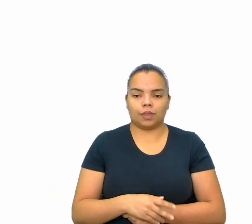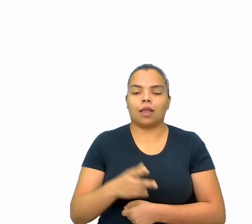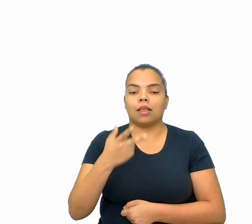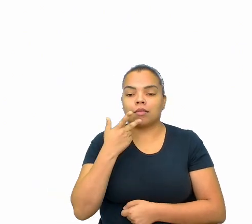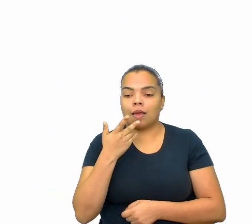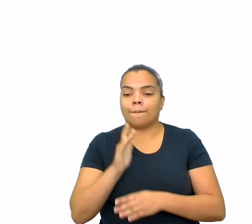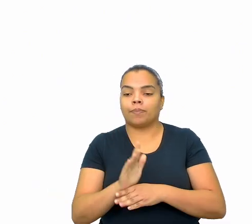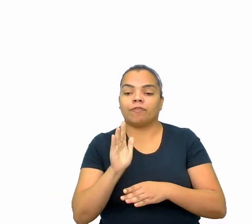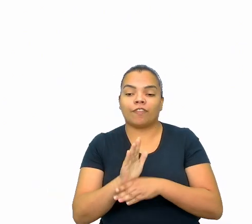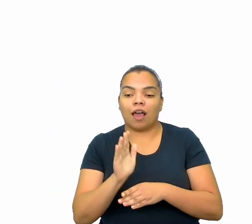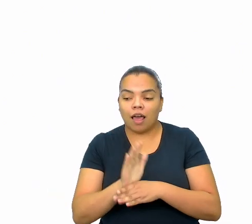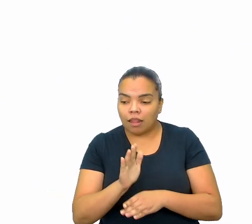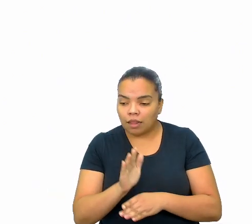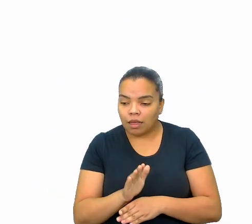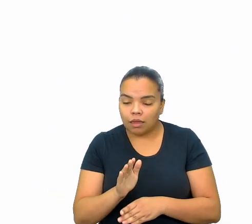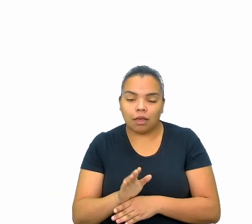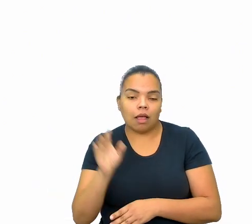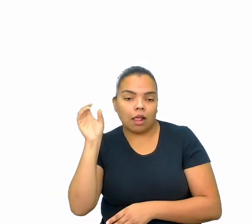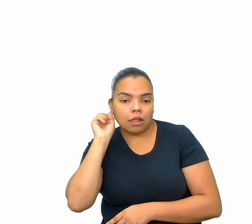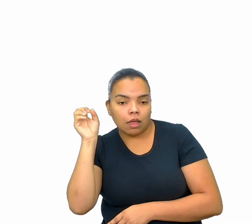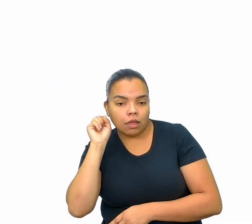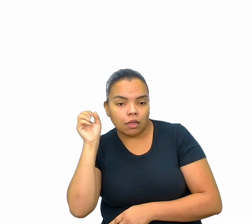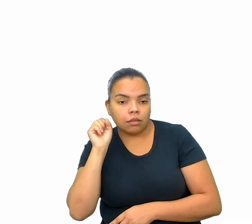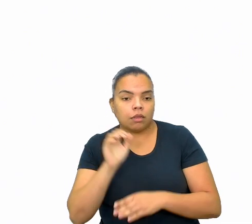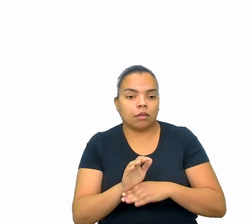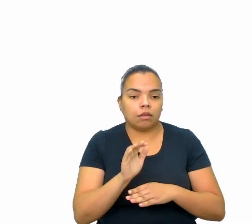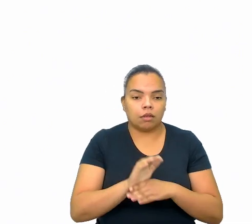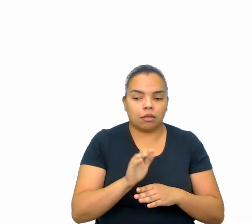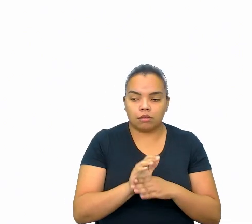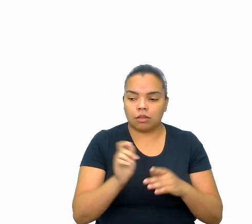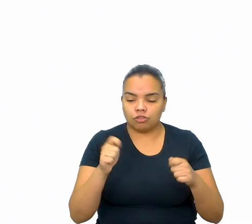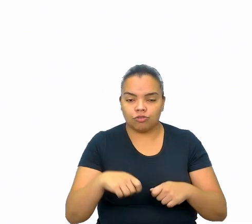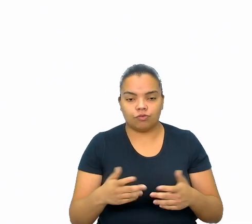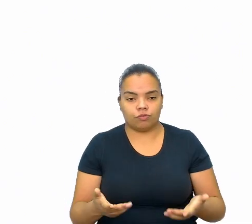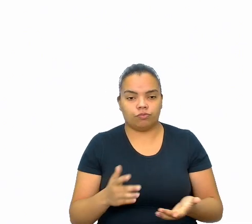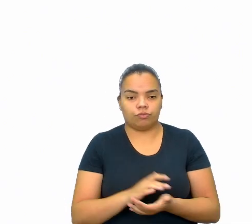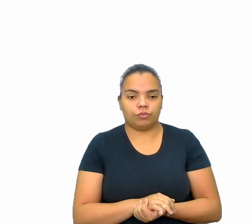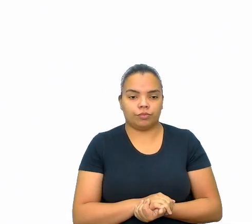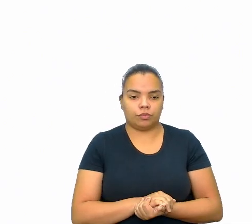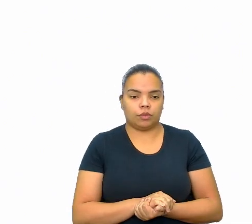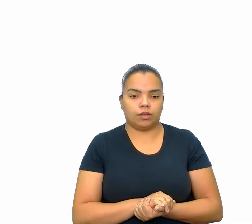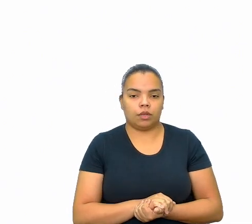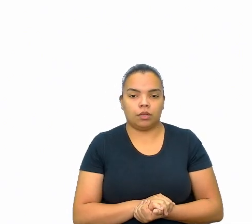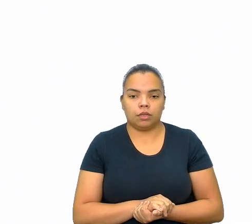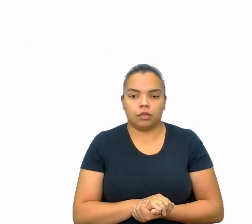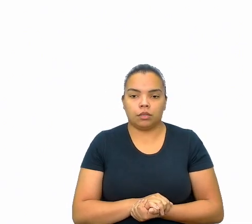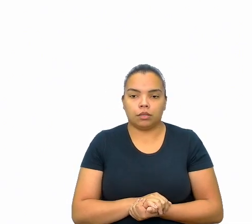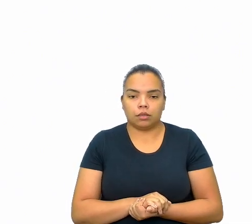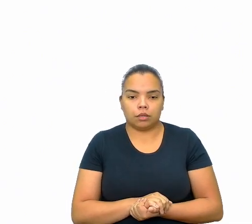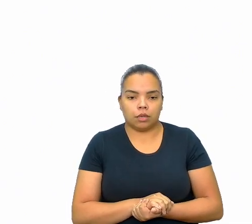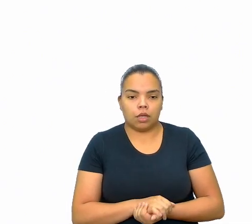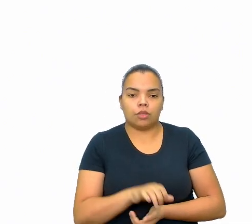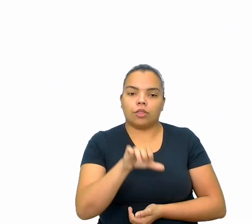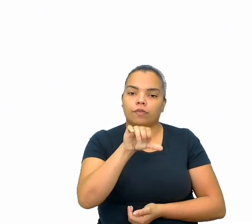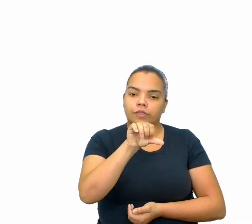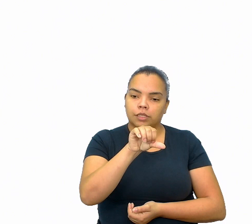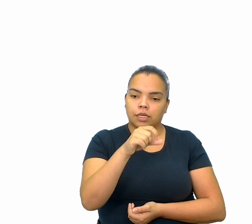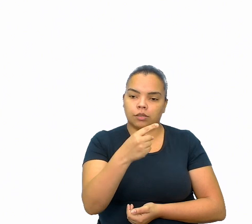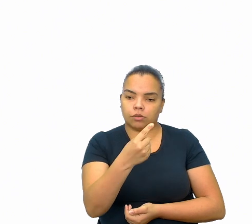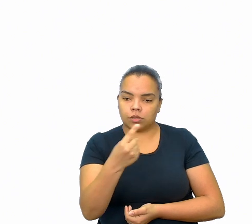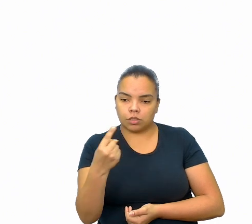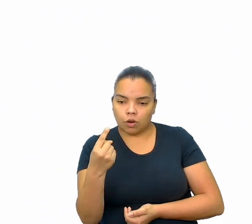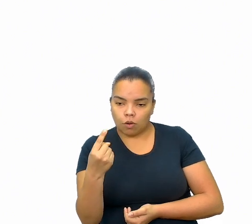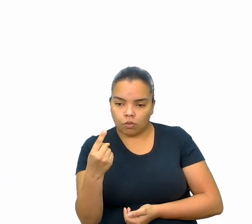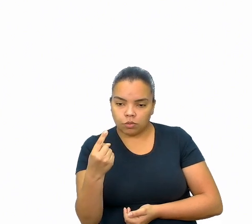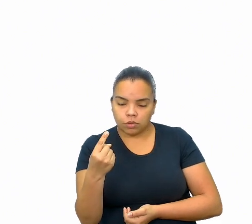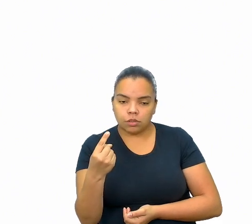fala. Então, ela escreve, ela representa aditivamente, né? Já no número 911, ela